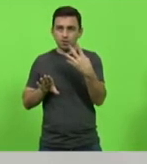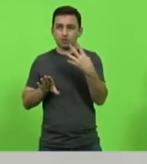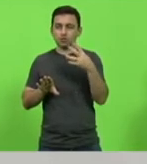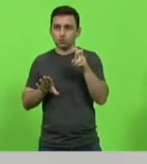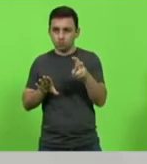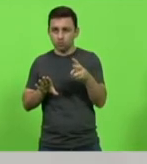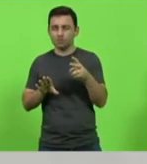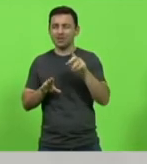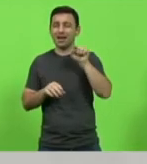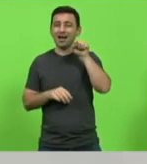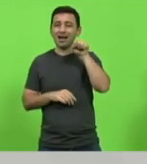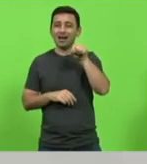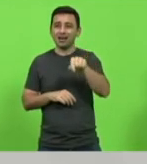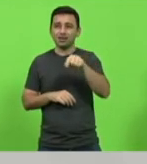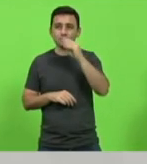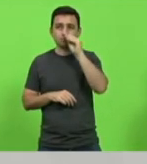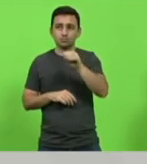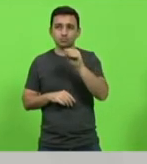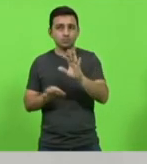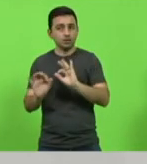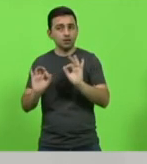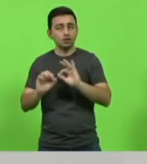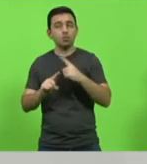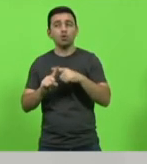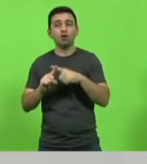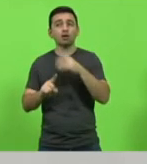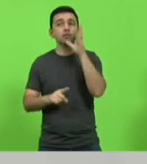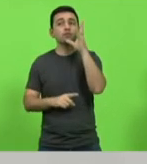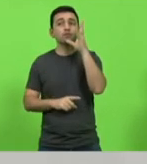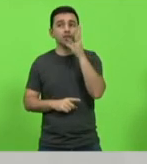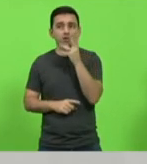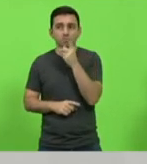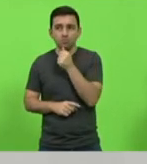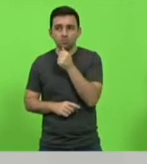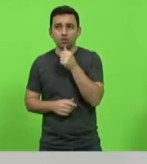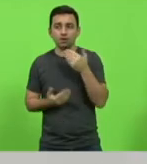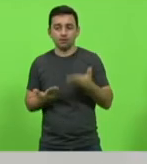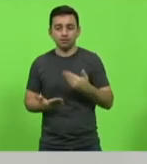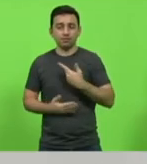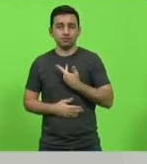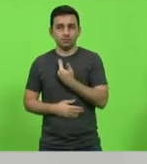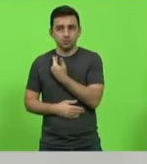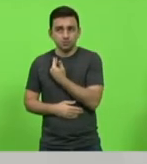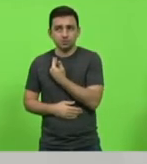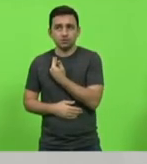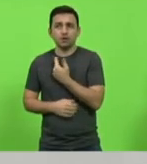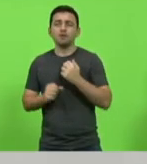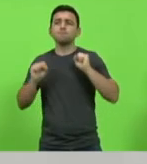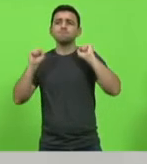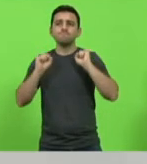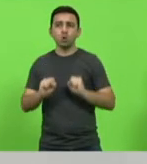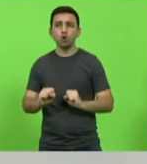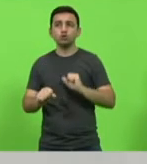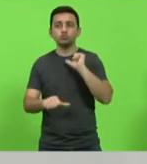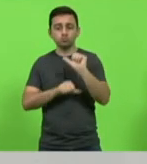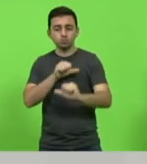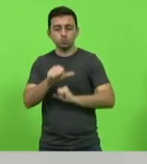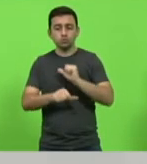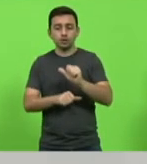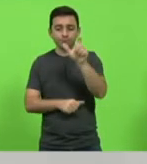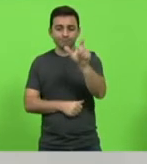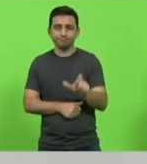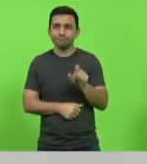podemos ignorar pois sabemos que a demora na realização de uma cirurgia pode transformar um